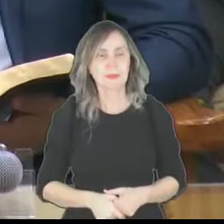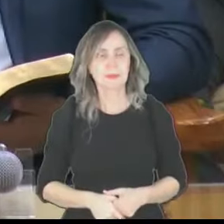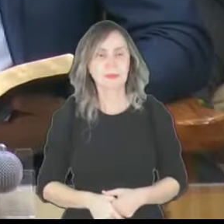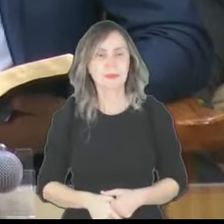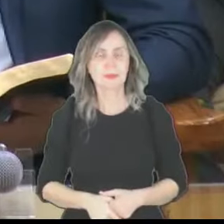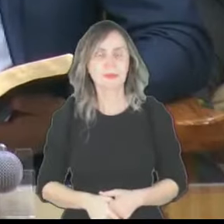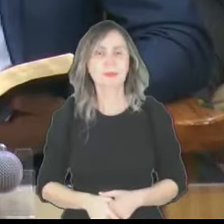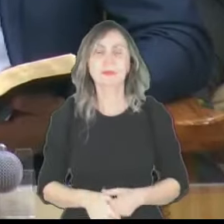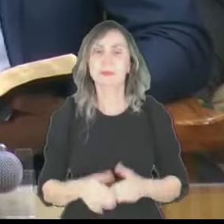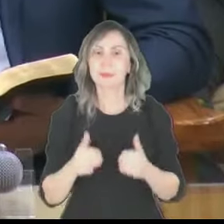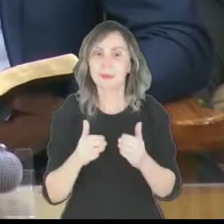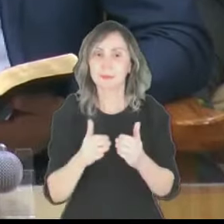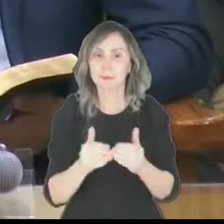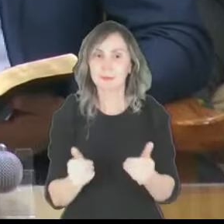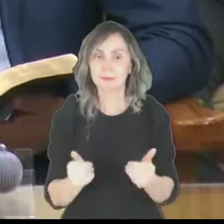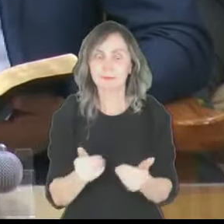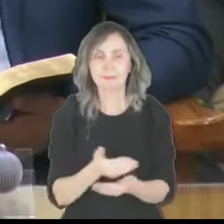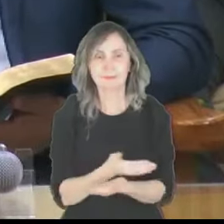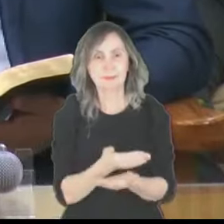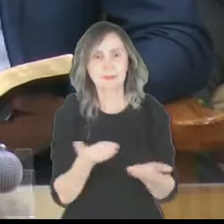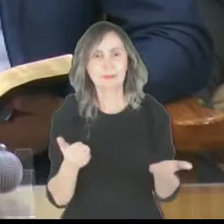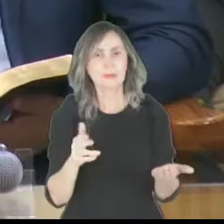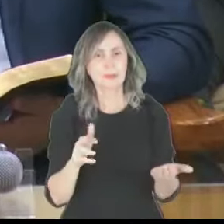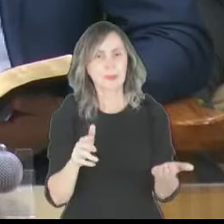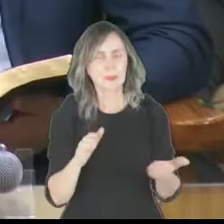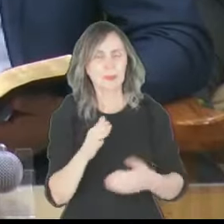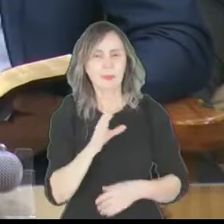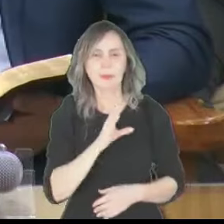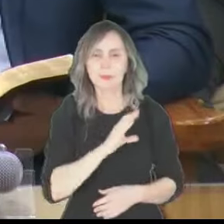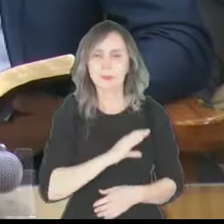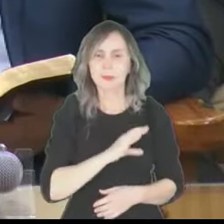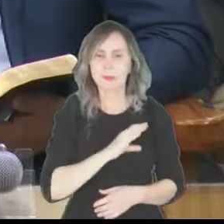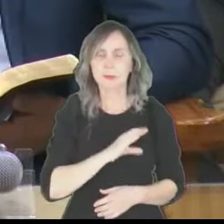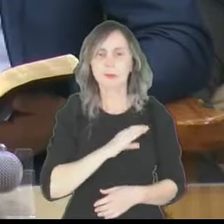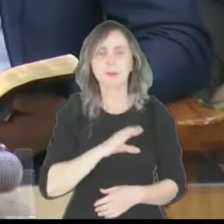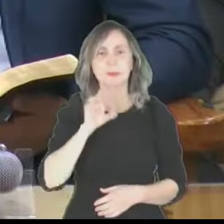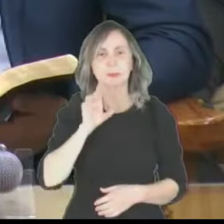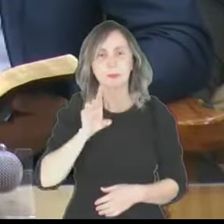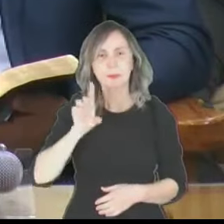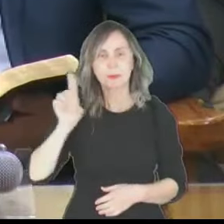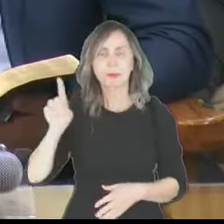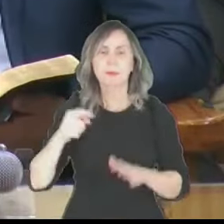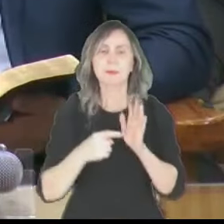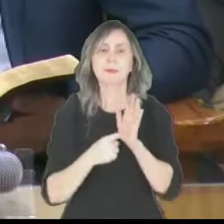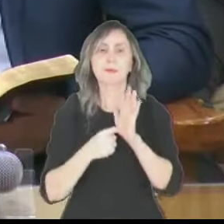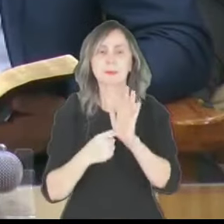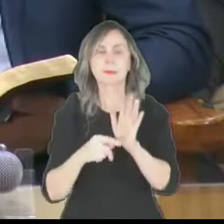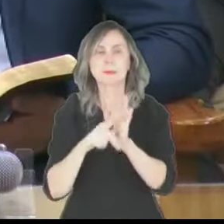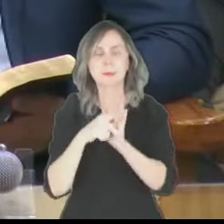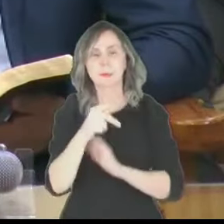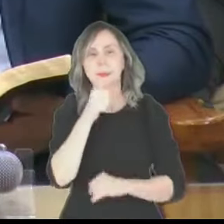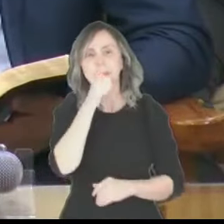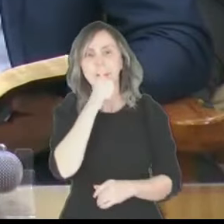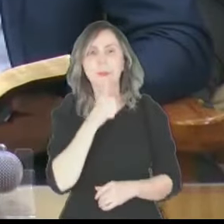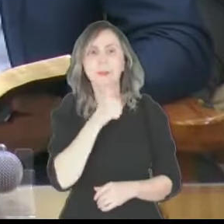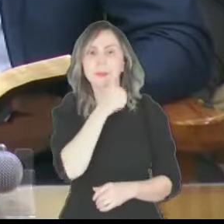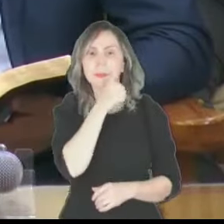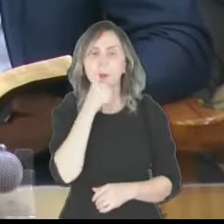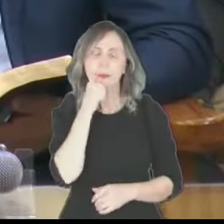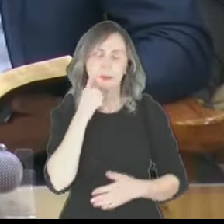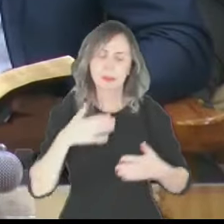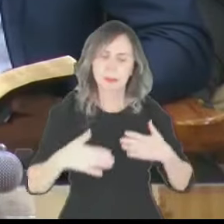Rogo-vos, pois, irmãos, pela compaixão de Deus, que apresenteis o vosso corpo em sacrifício vivo, santo e